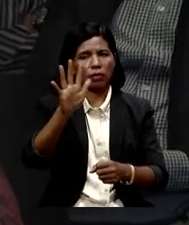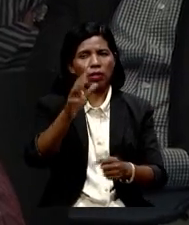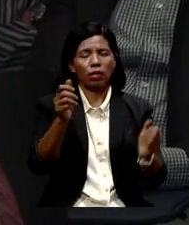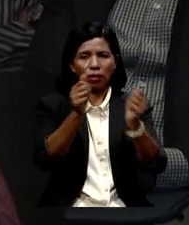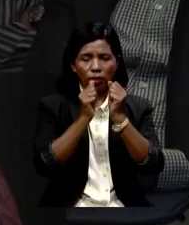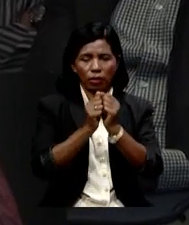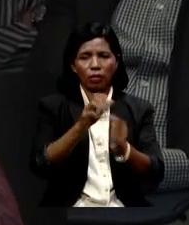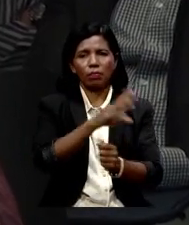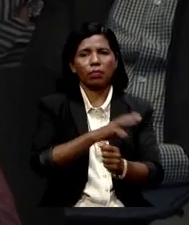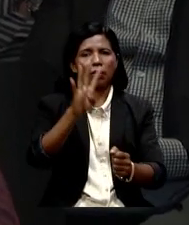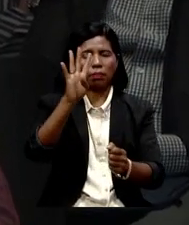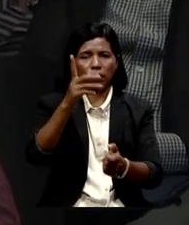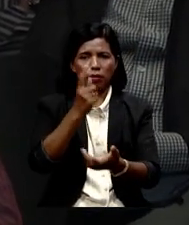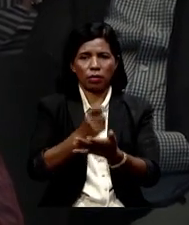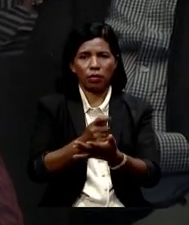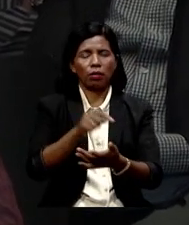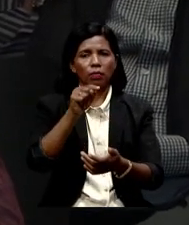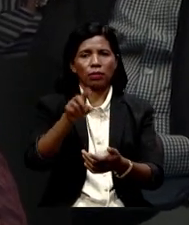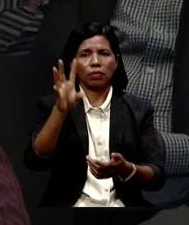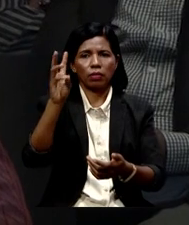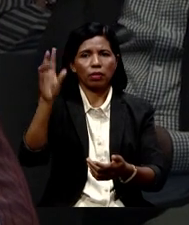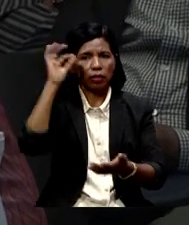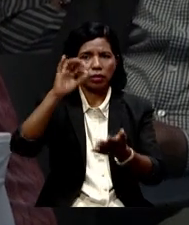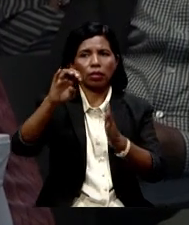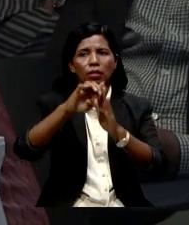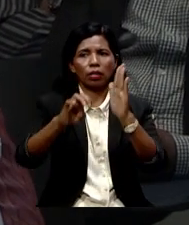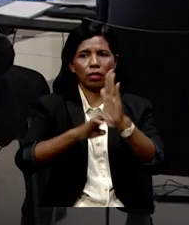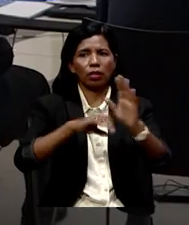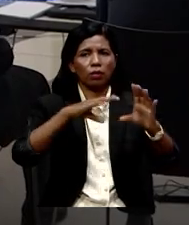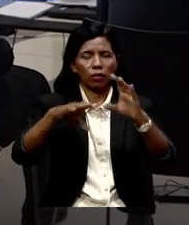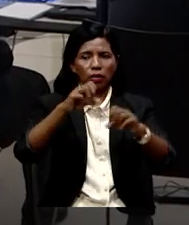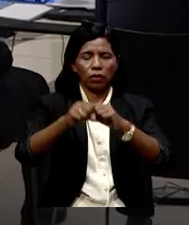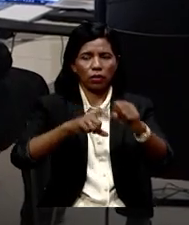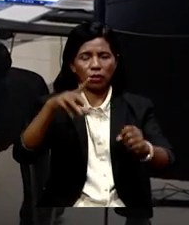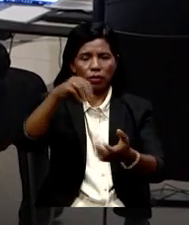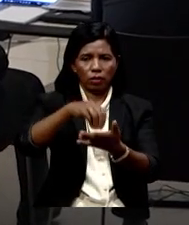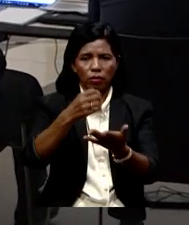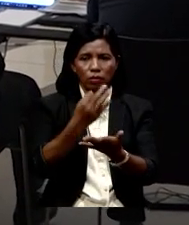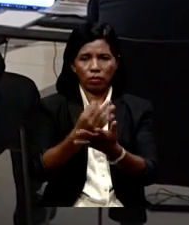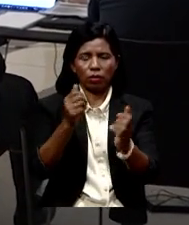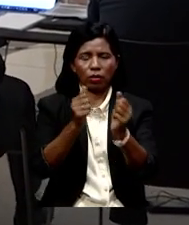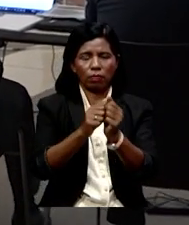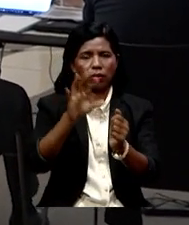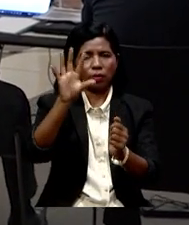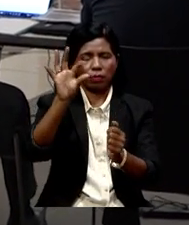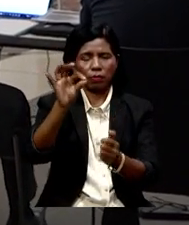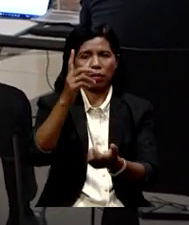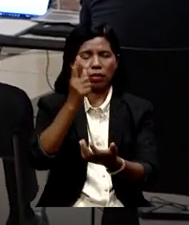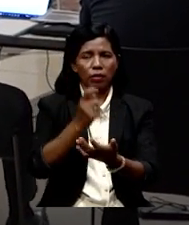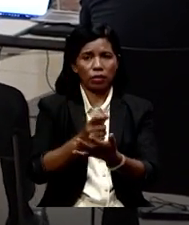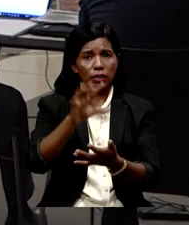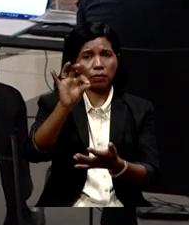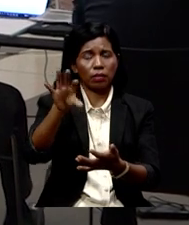Amutu Tokonhat.nen. A Secretaria de Estado de Comunicação Social propõe então Rihun Atusia, ou de selo